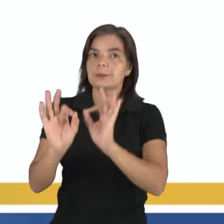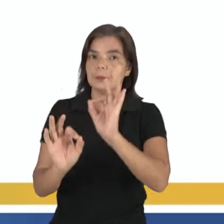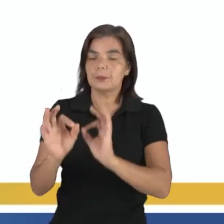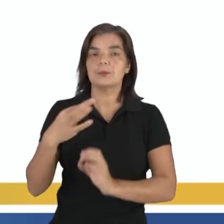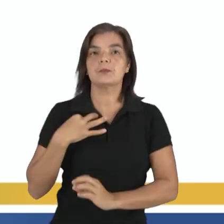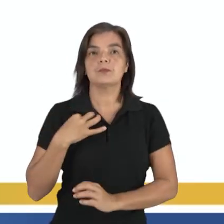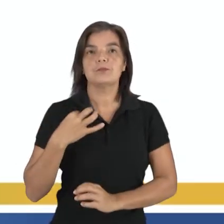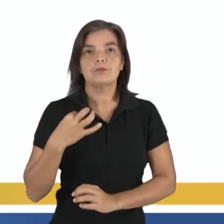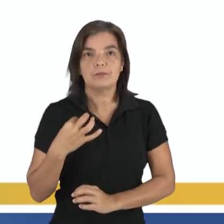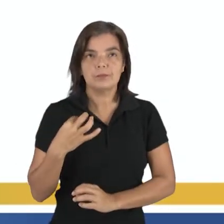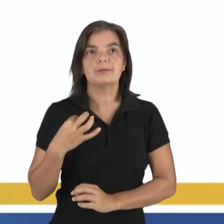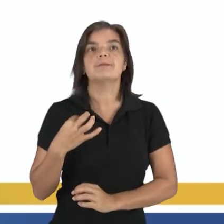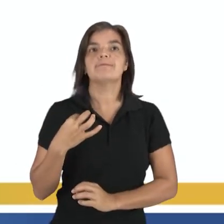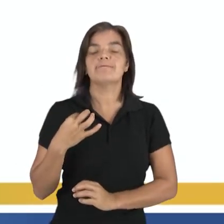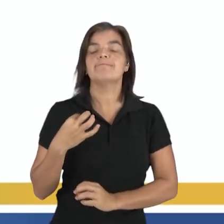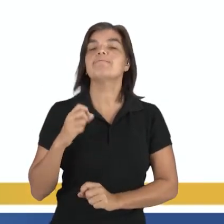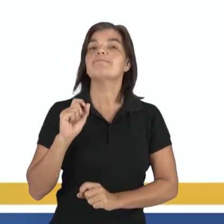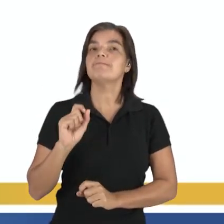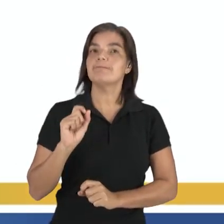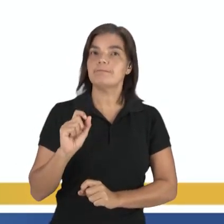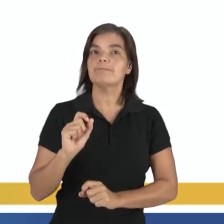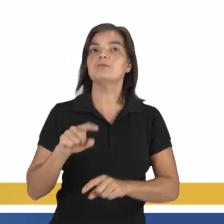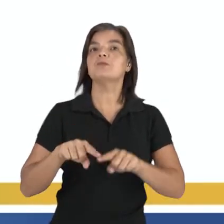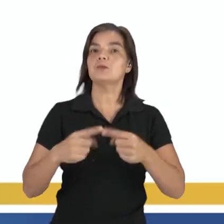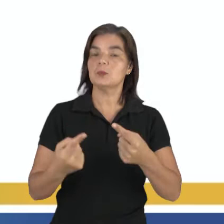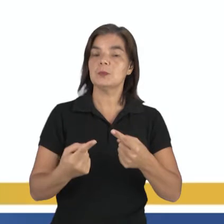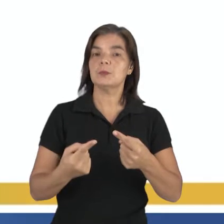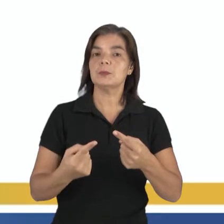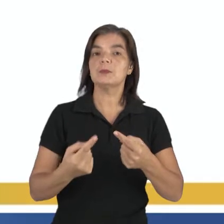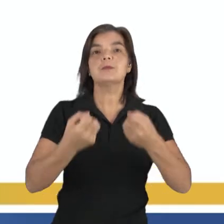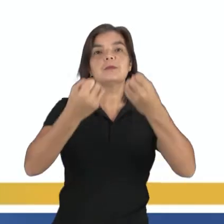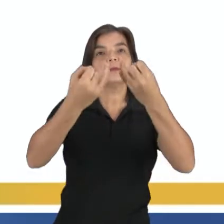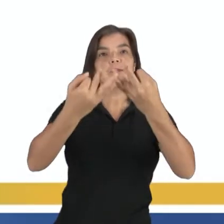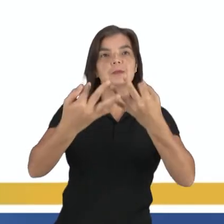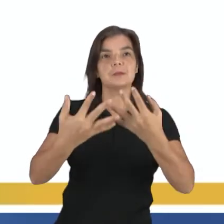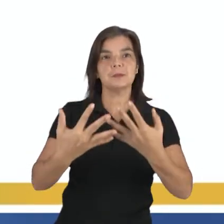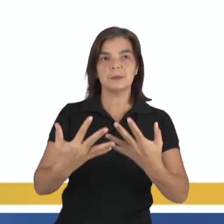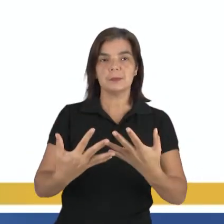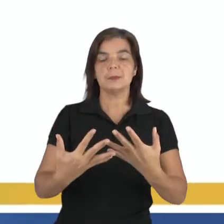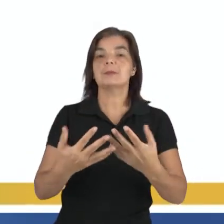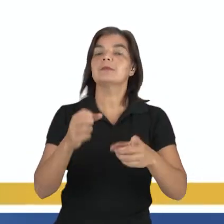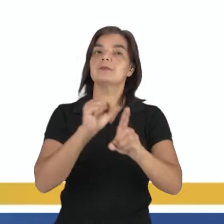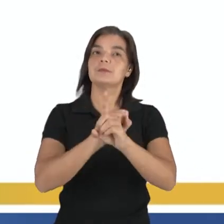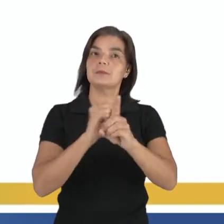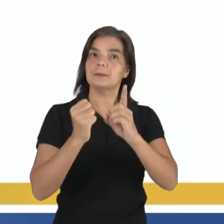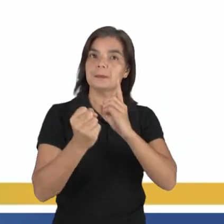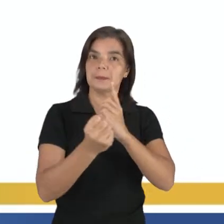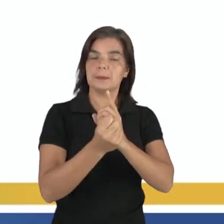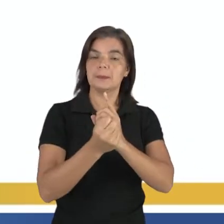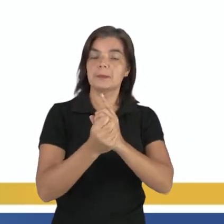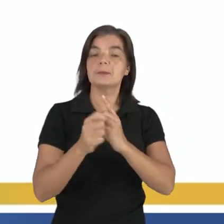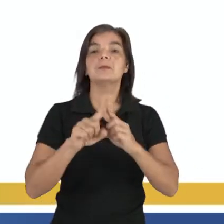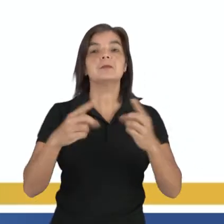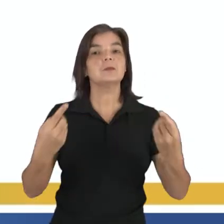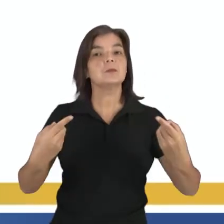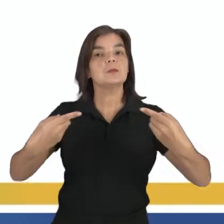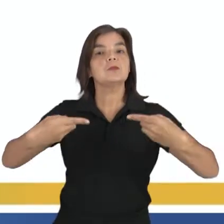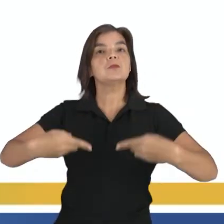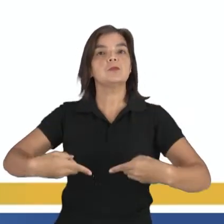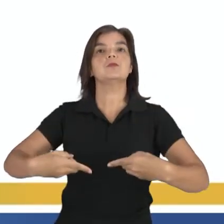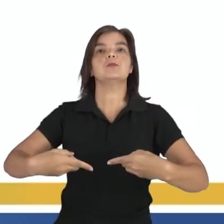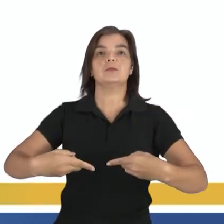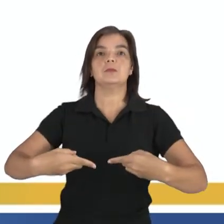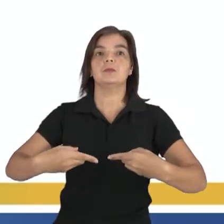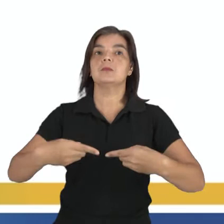das organizações voluntárias que servem como mecanismos de articulação de uma sociedade,